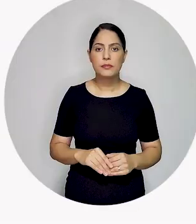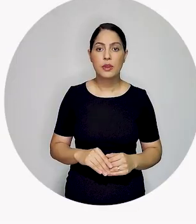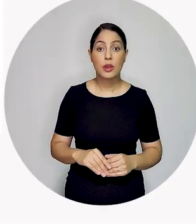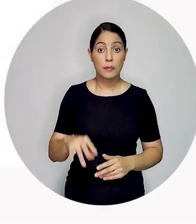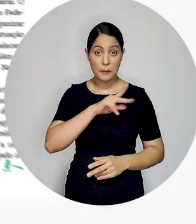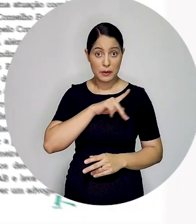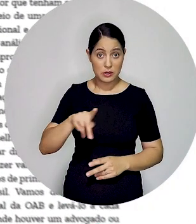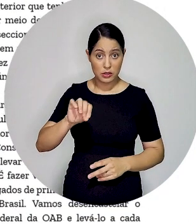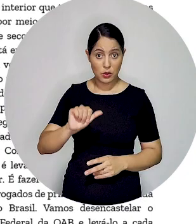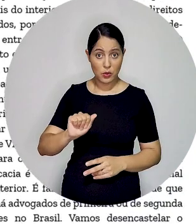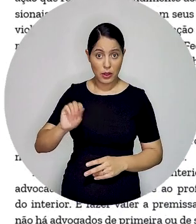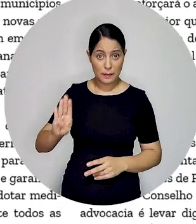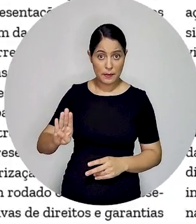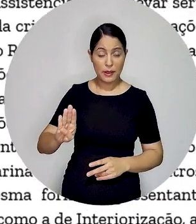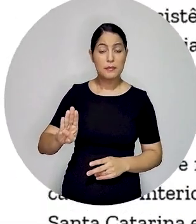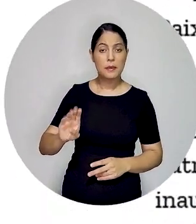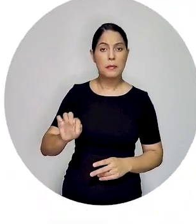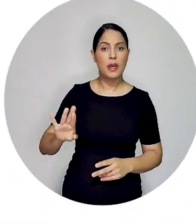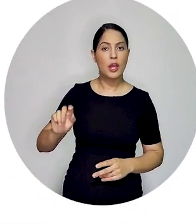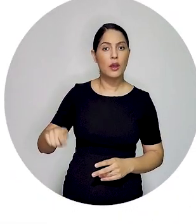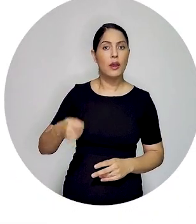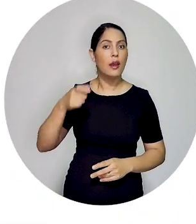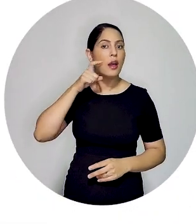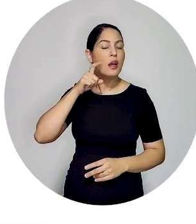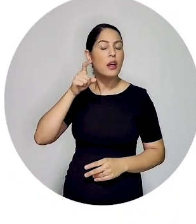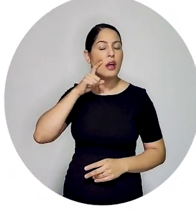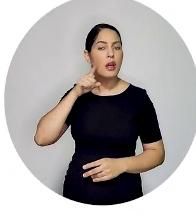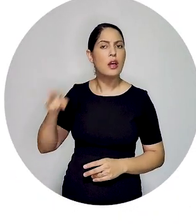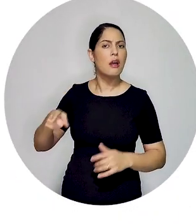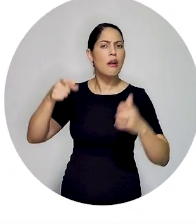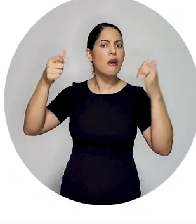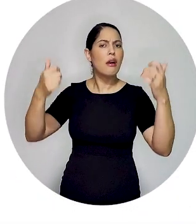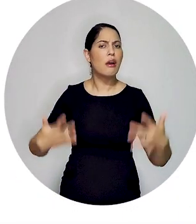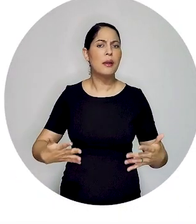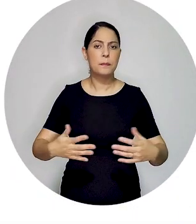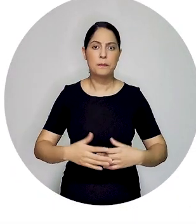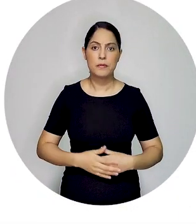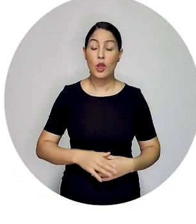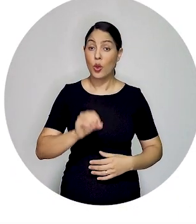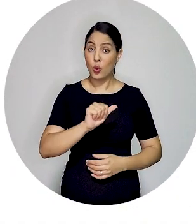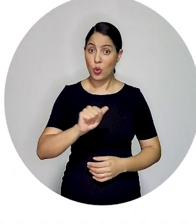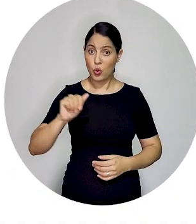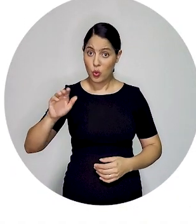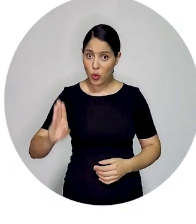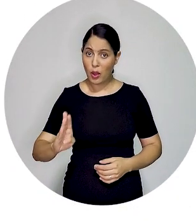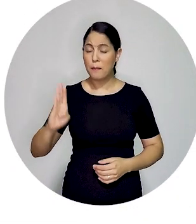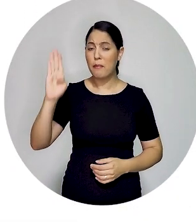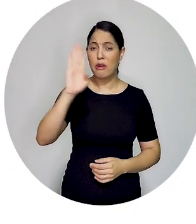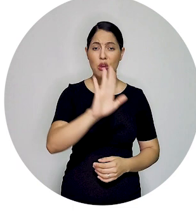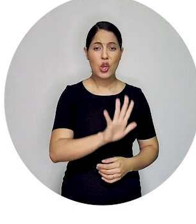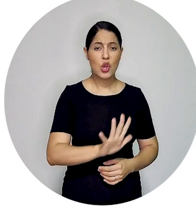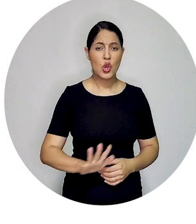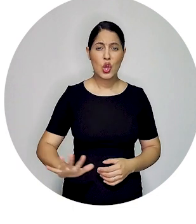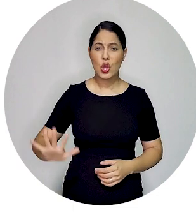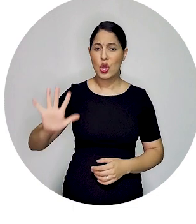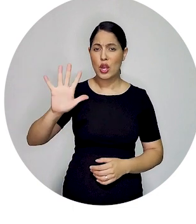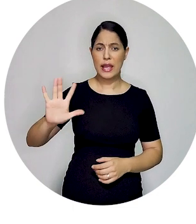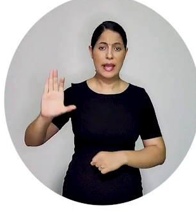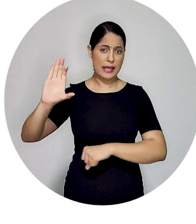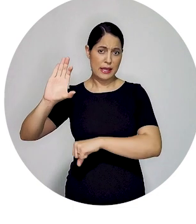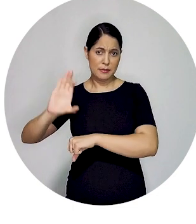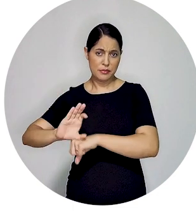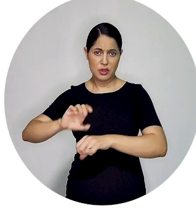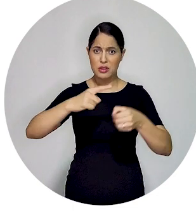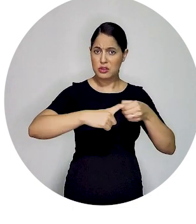Para Simonetti, abre aspas, compete à OAB buscar proporcionar as mesmas condições de exercício profissional a quem trabalha nos